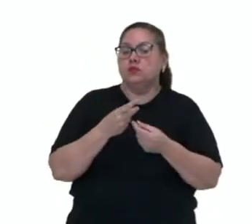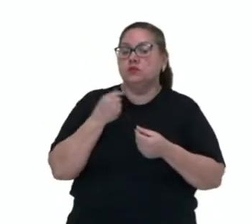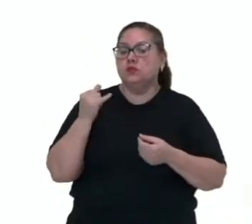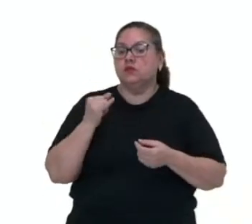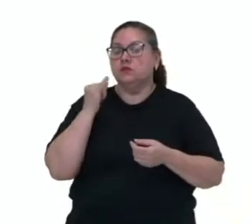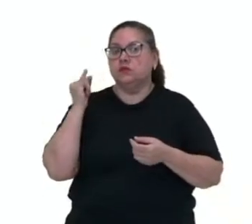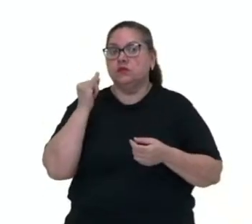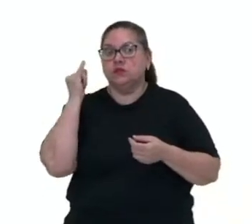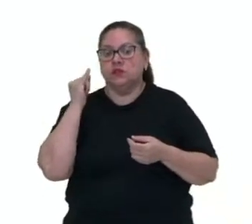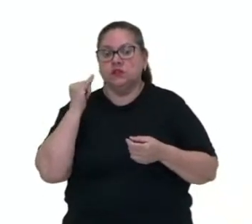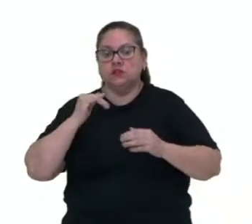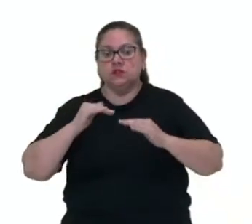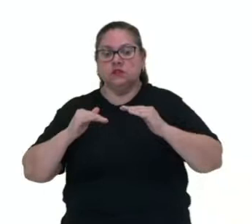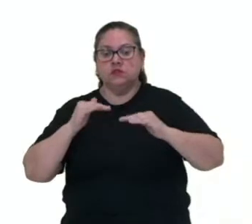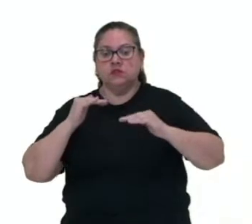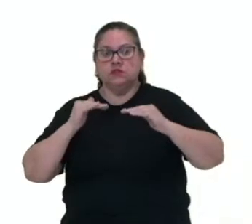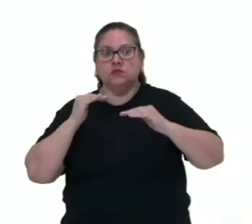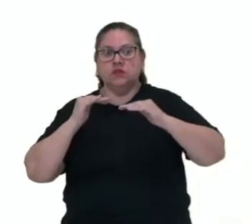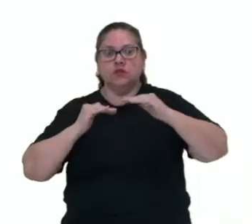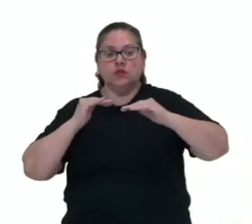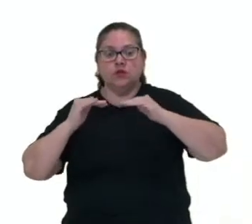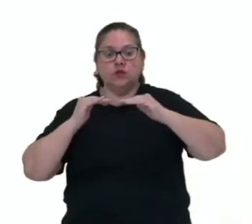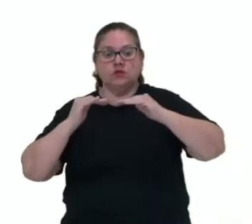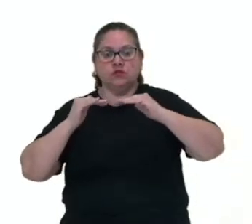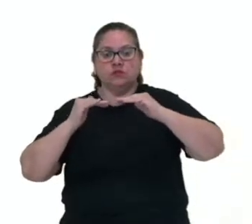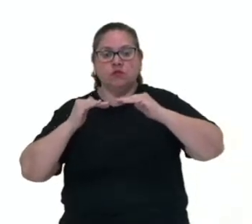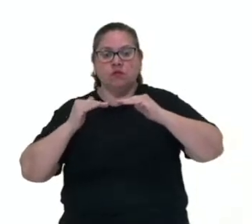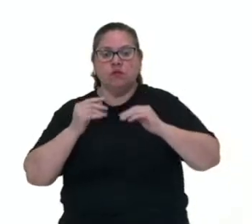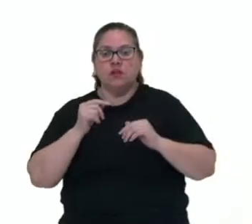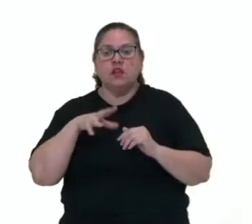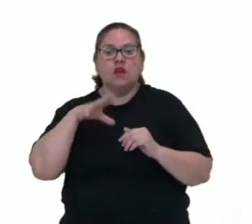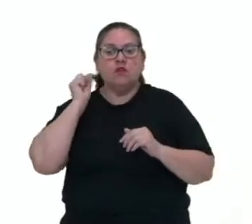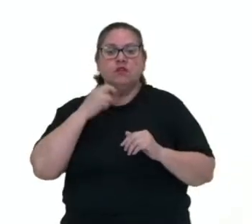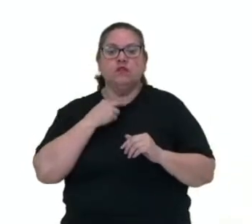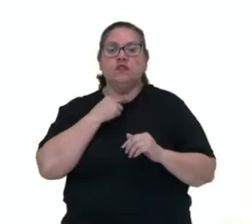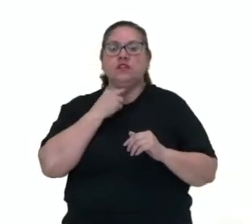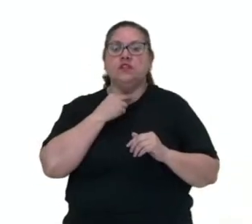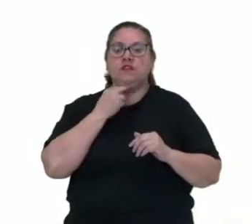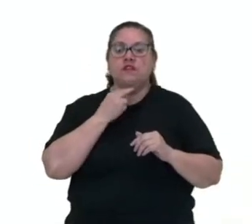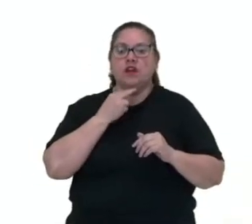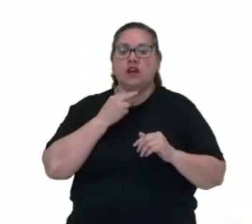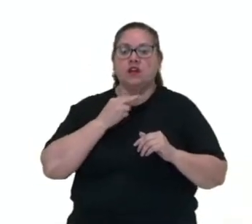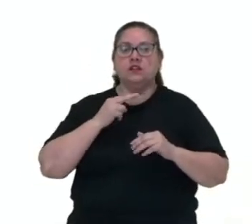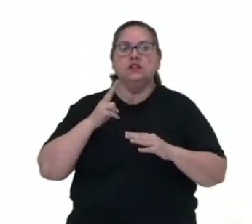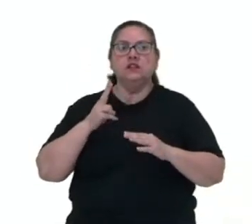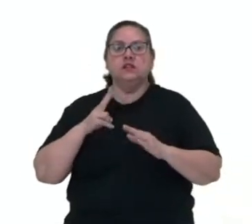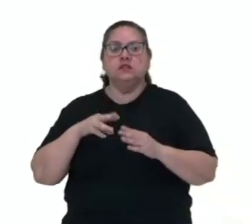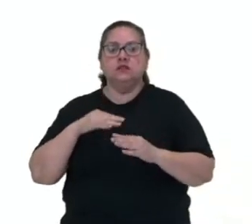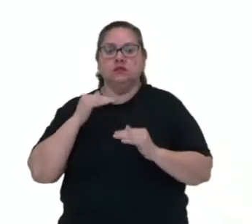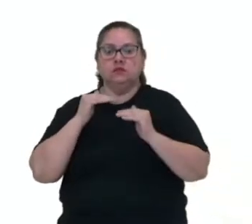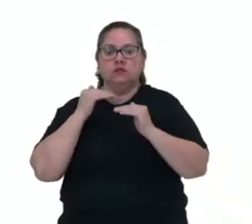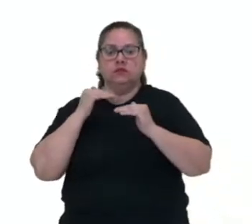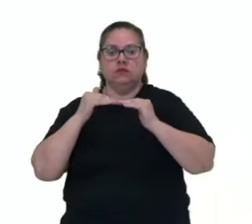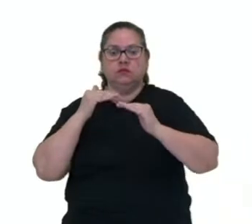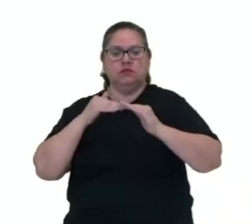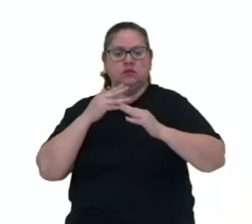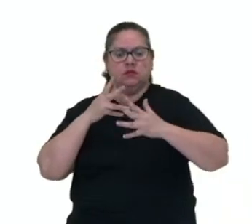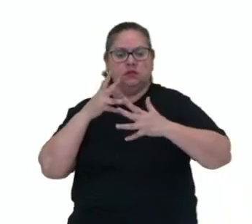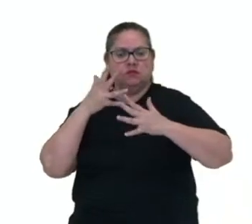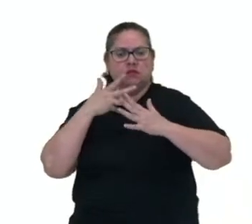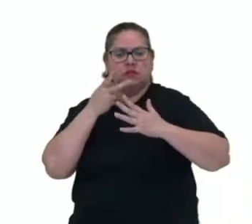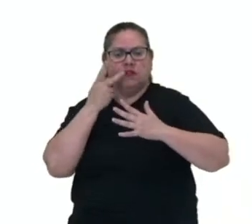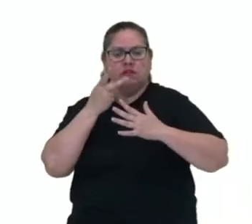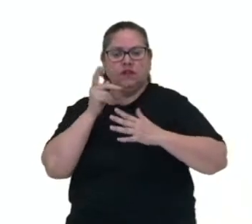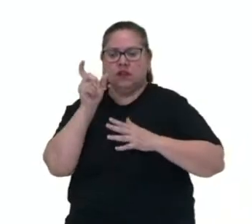importante é o ritmo, é a musicalidade da fala, é a entonação mais ou menos prolongada das vogais, a